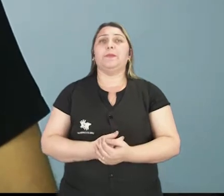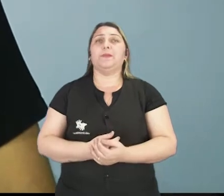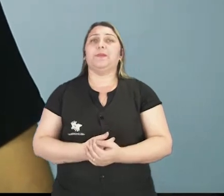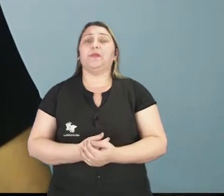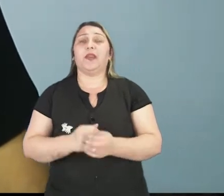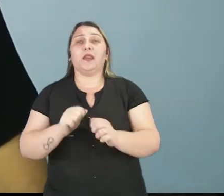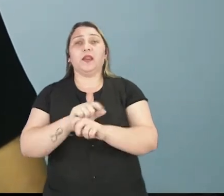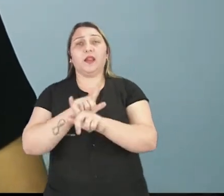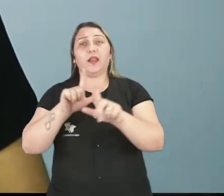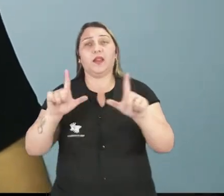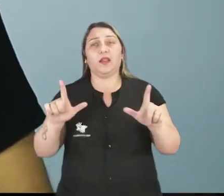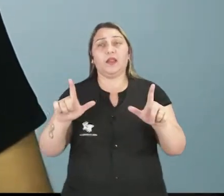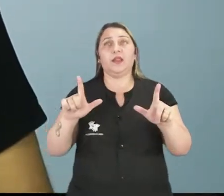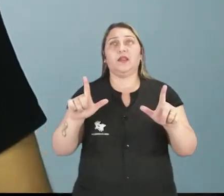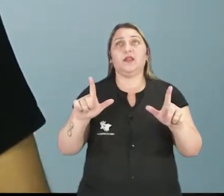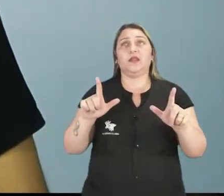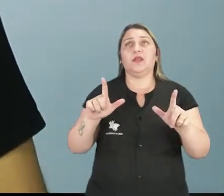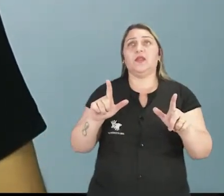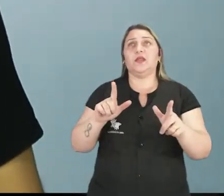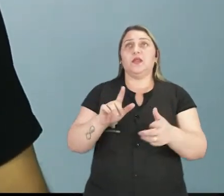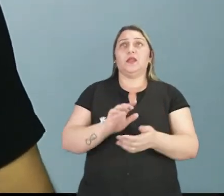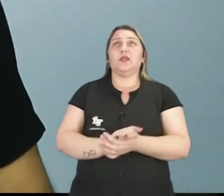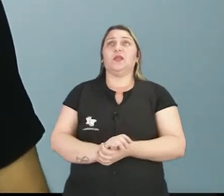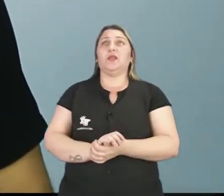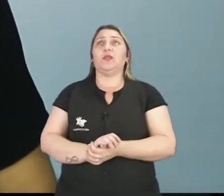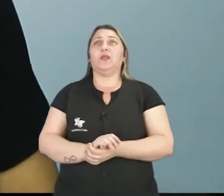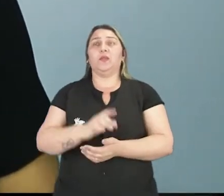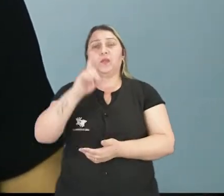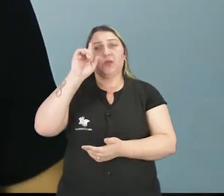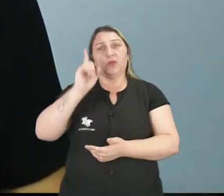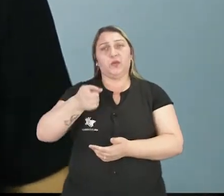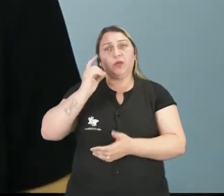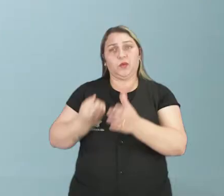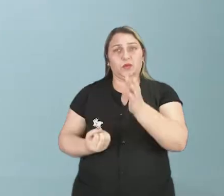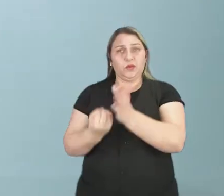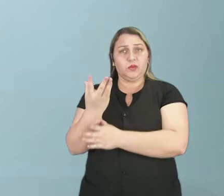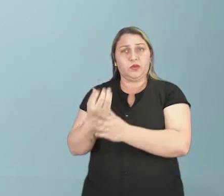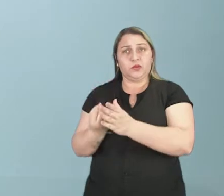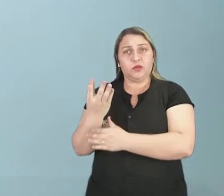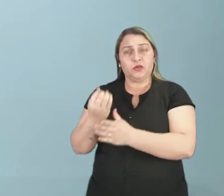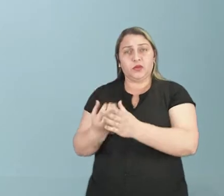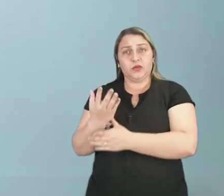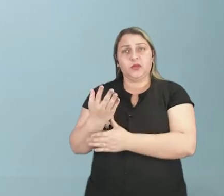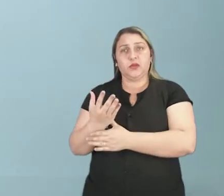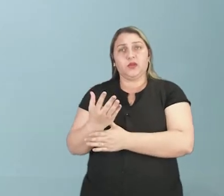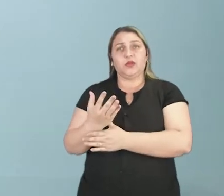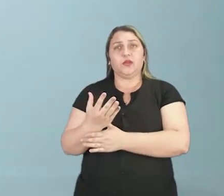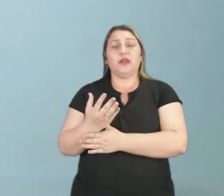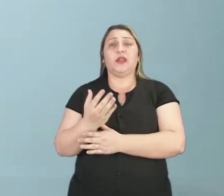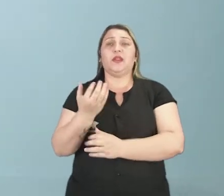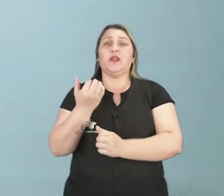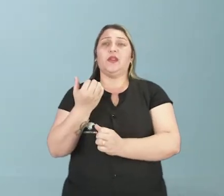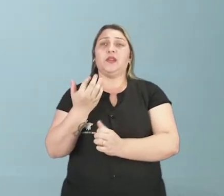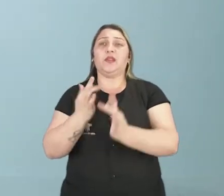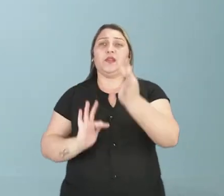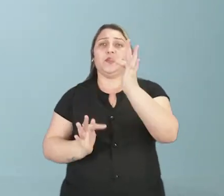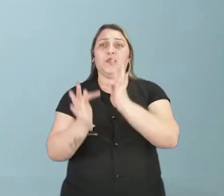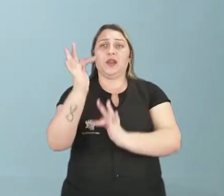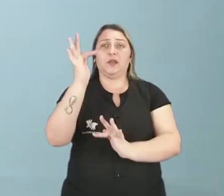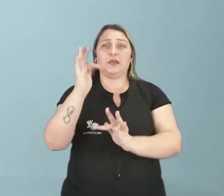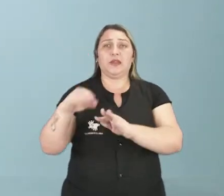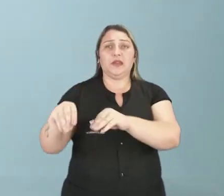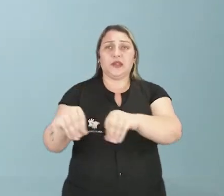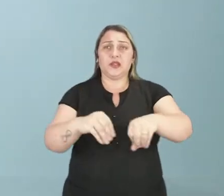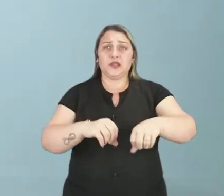é claro que os donos do meio de produção, que eram os donos das fábricas, os donos das